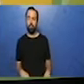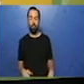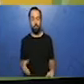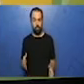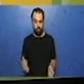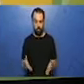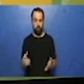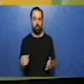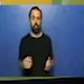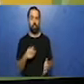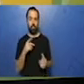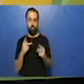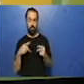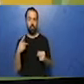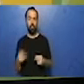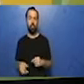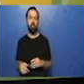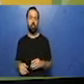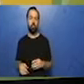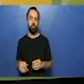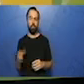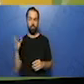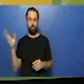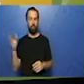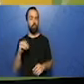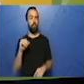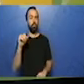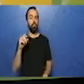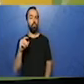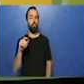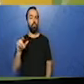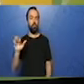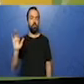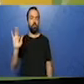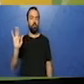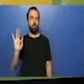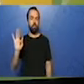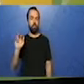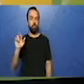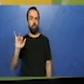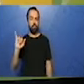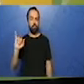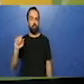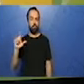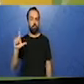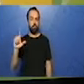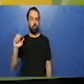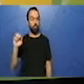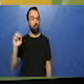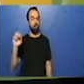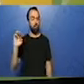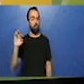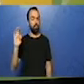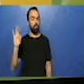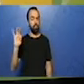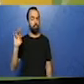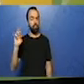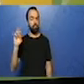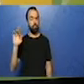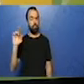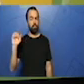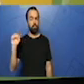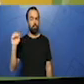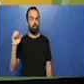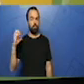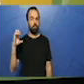Agora nós vamos falar sobre a filtração. Ela é realizada para separar uma mistura de um sólido em